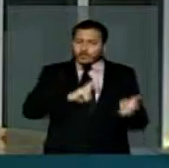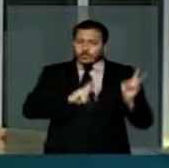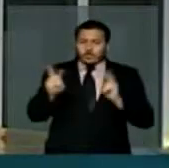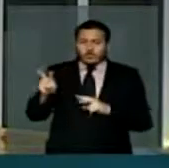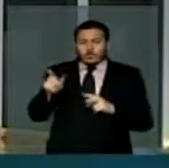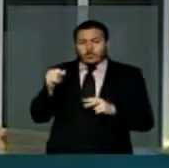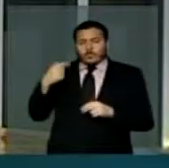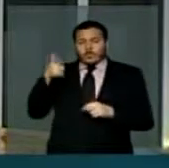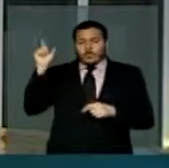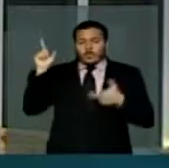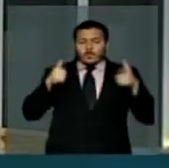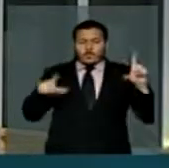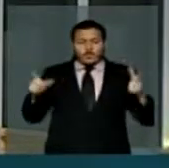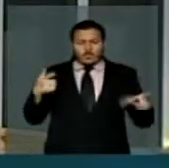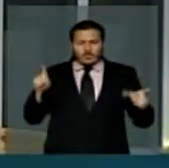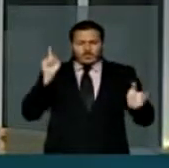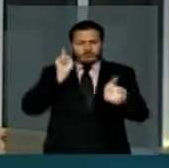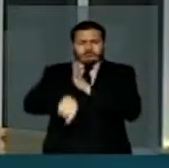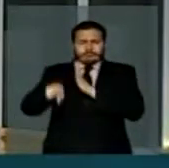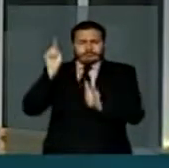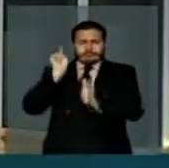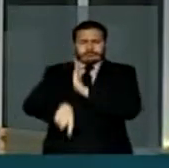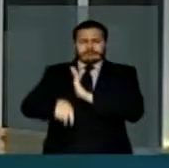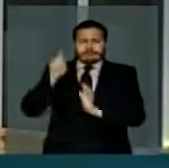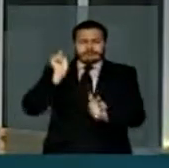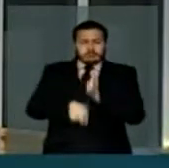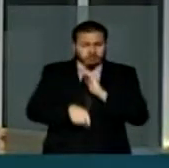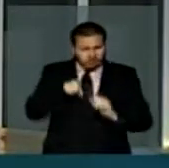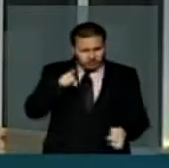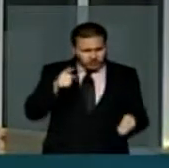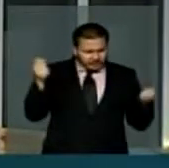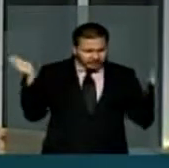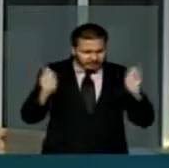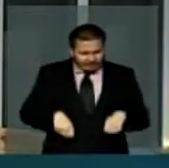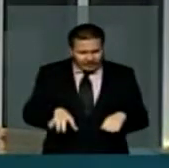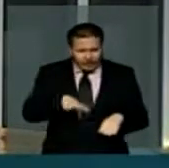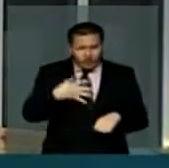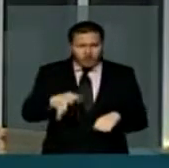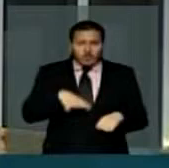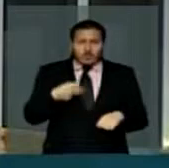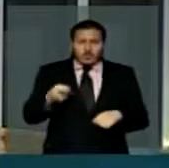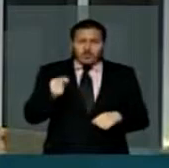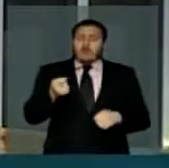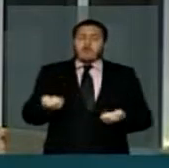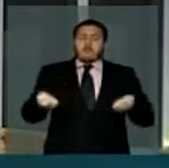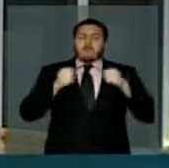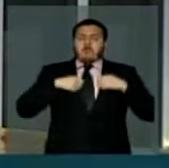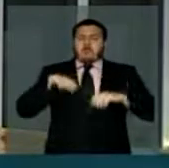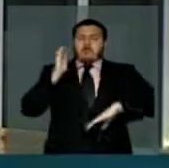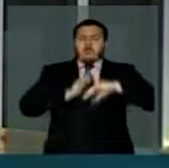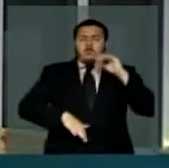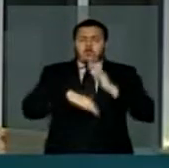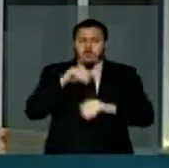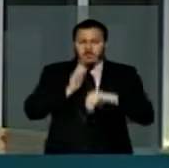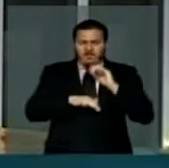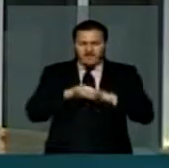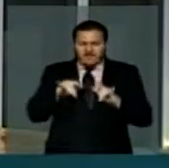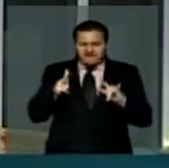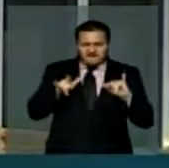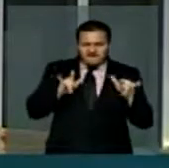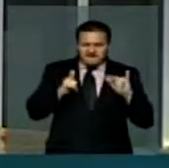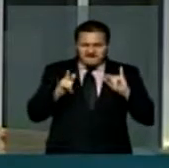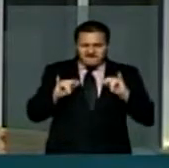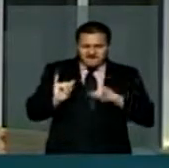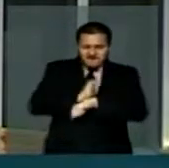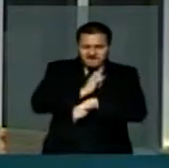através de outras tantas perguntas. Você teria coragem de assumir como profissão a manipulação de informações